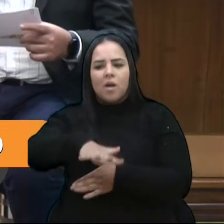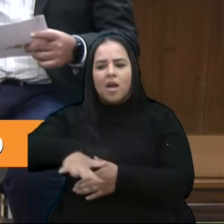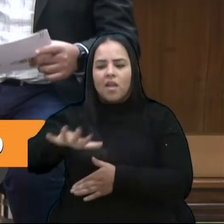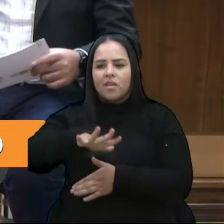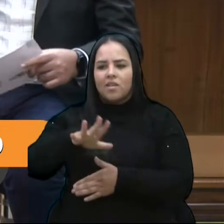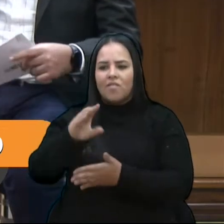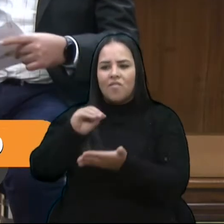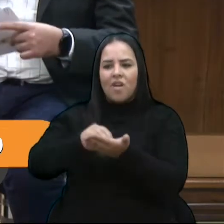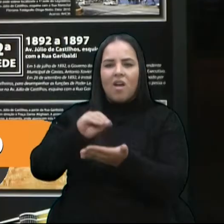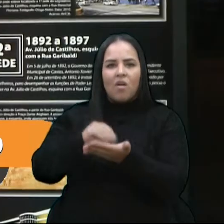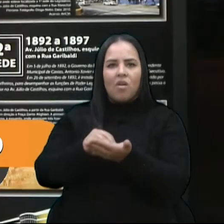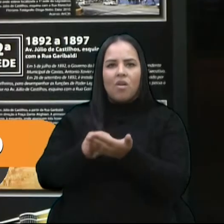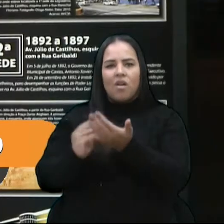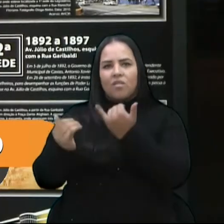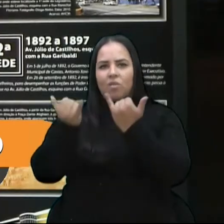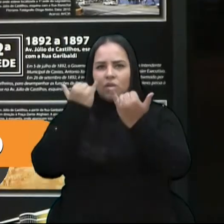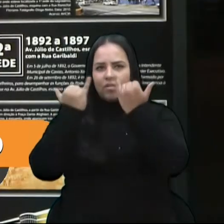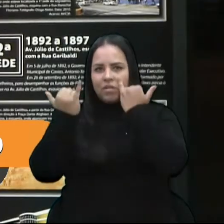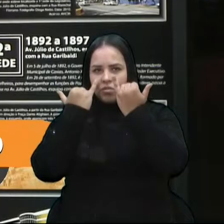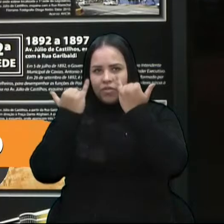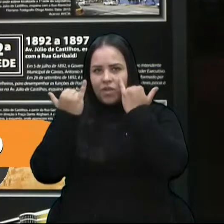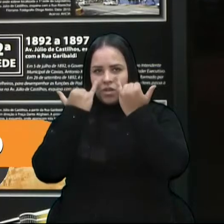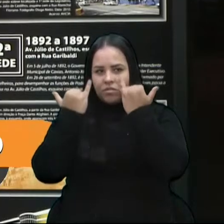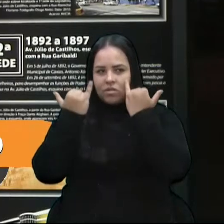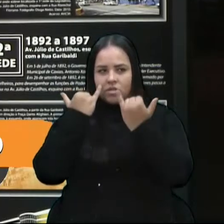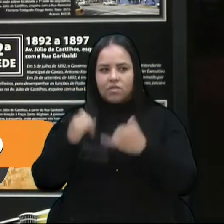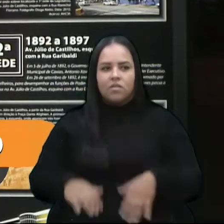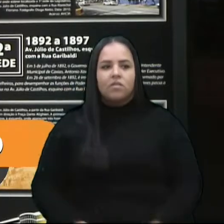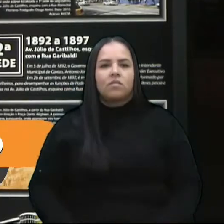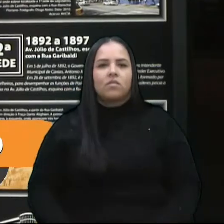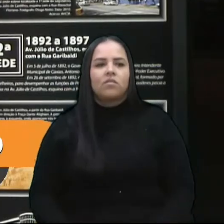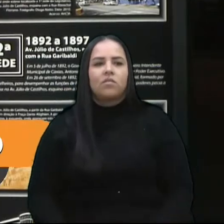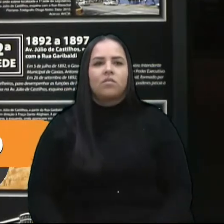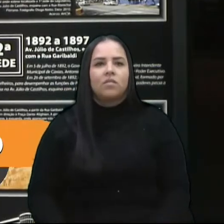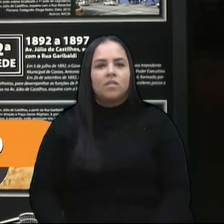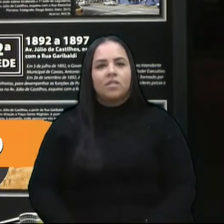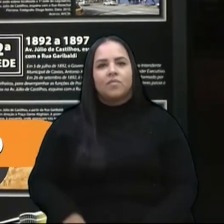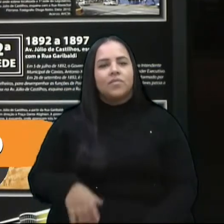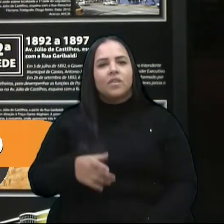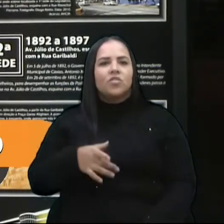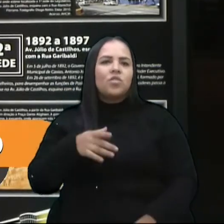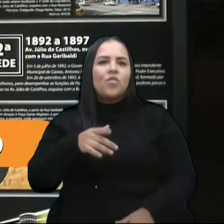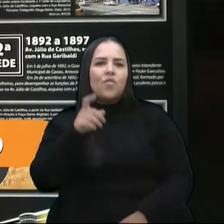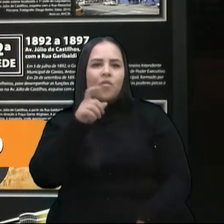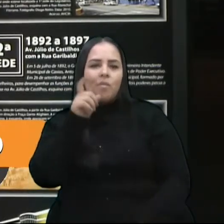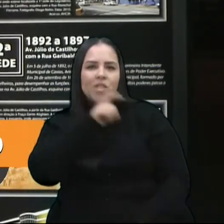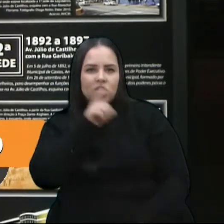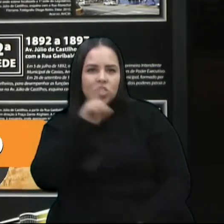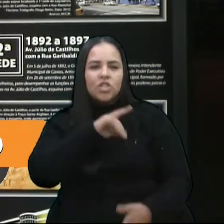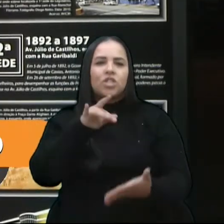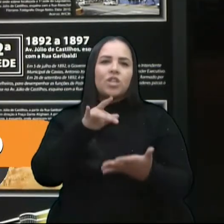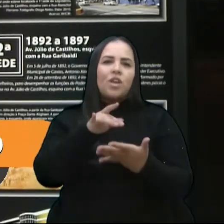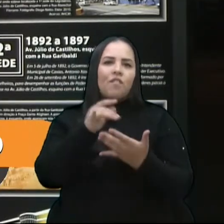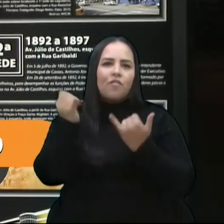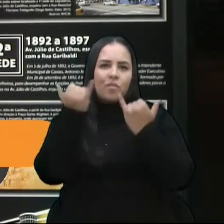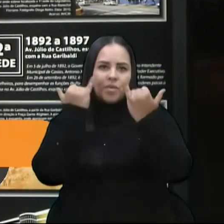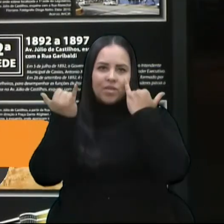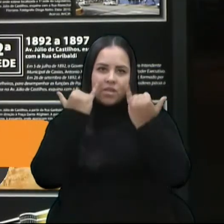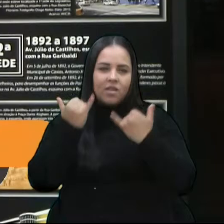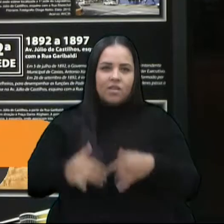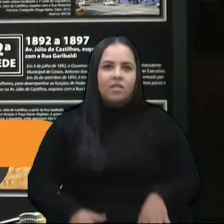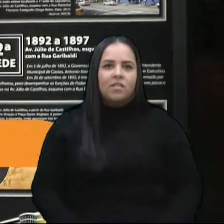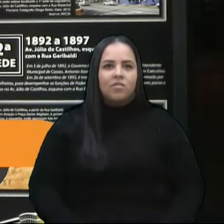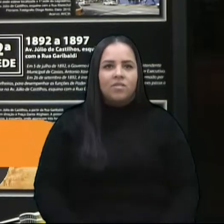com fake news, com discussões ideológicas. O próprio consórcio ao qual